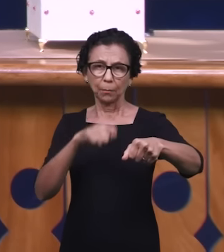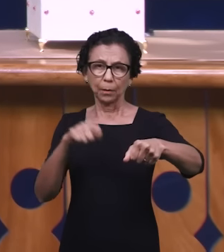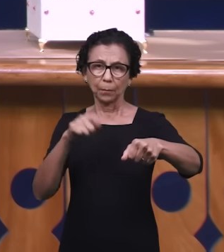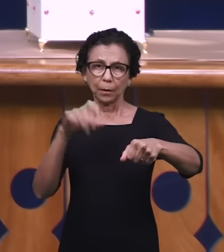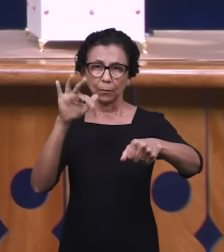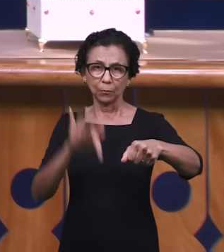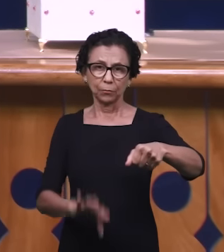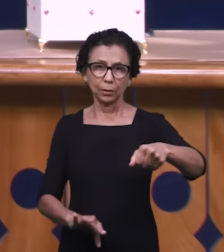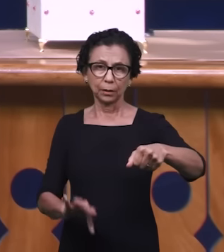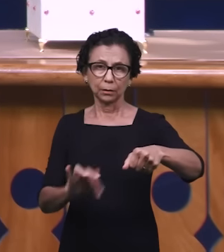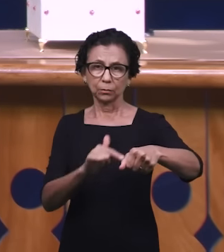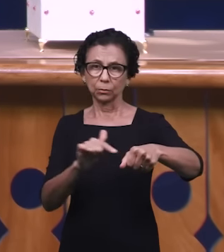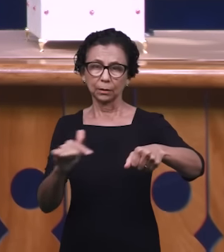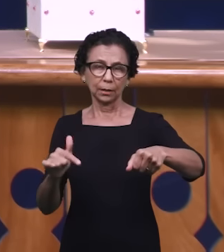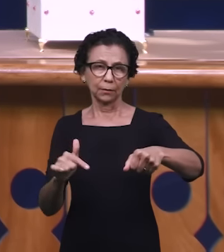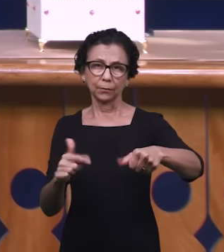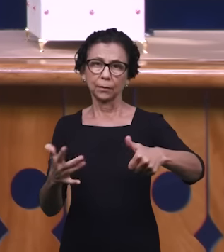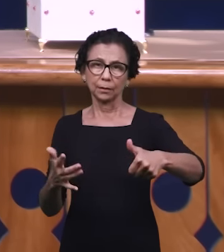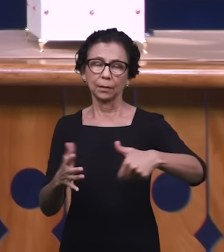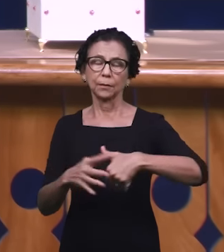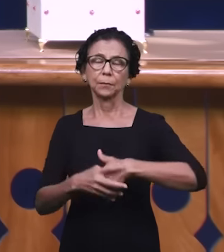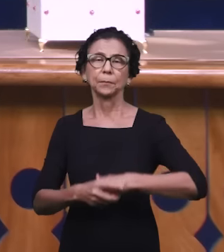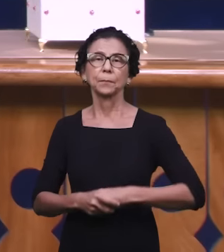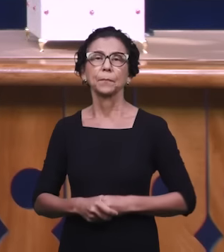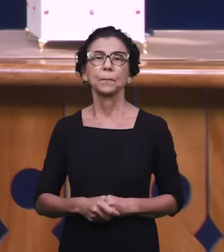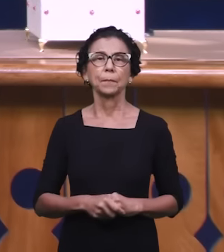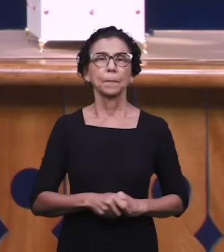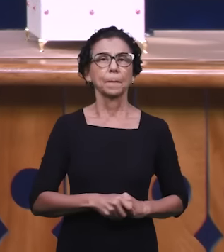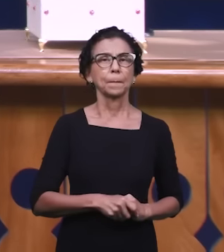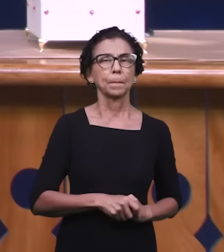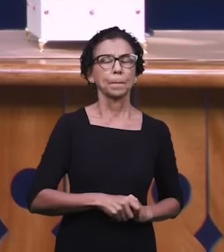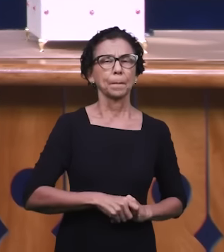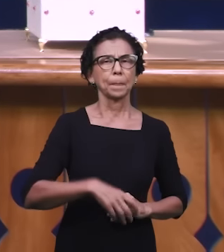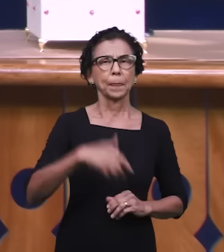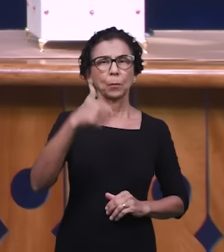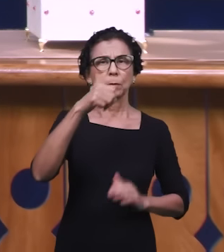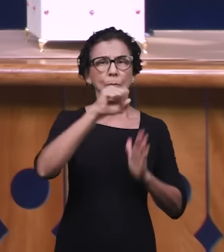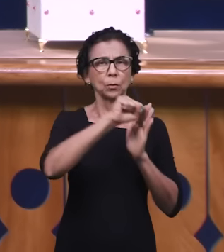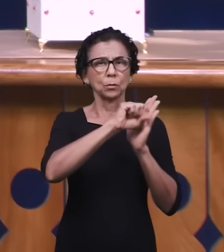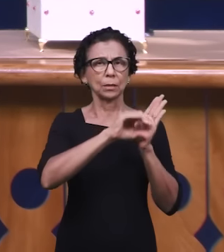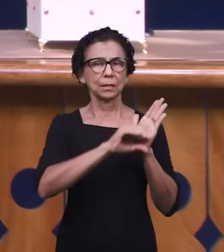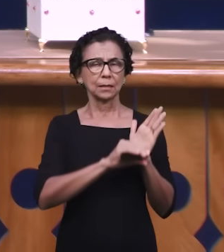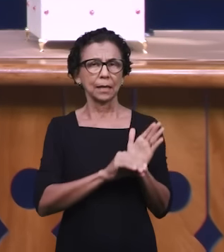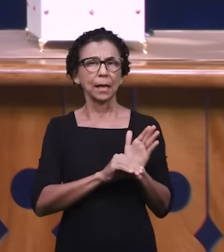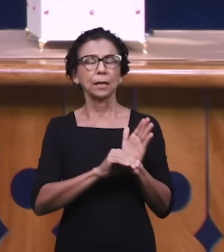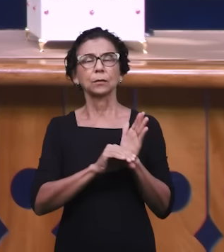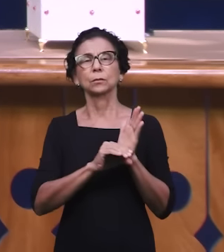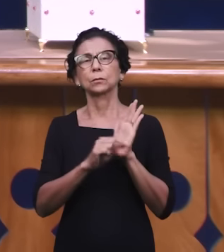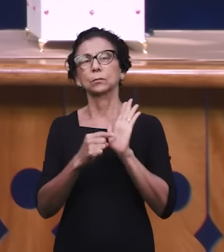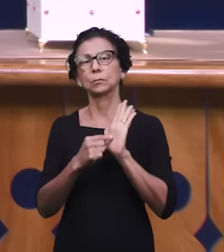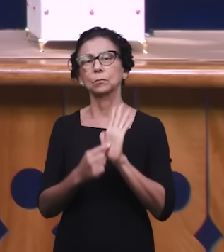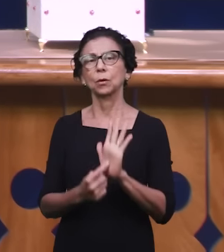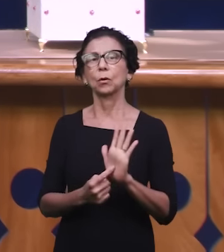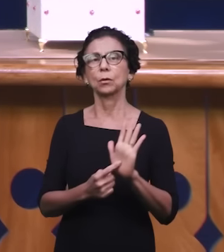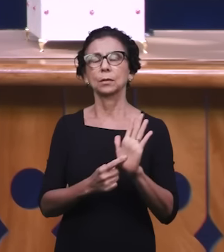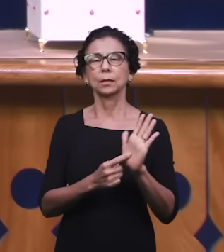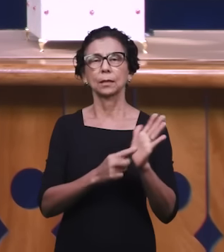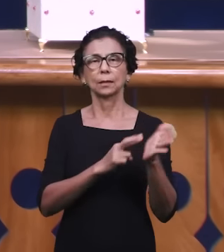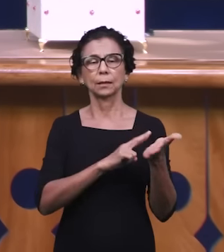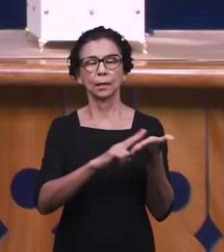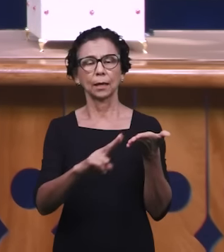cânon começa então a ser estabelecido com as cartas, com as biografias do Senhor Jesus. Mas até esse momento